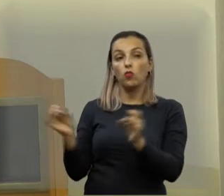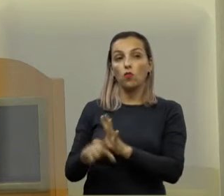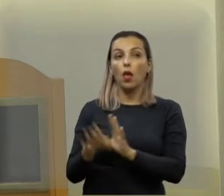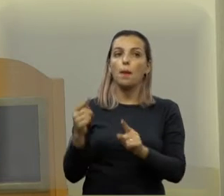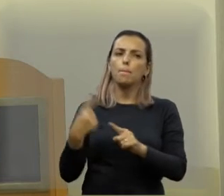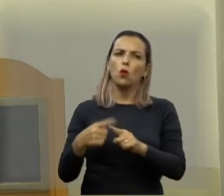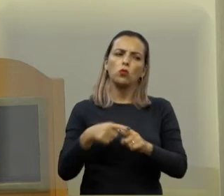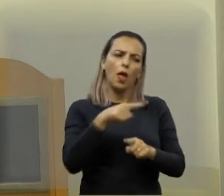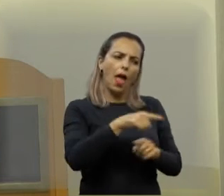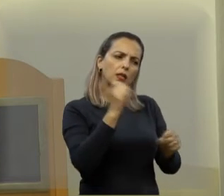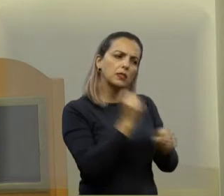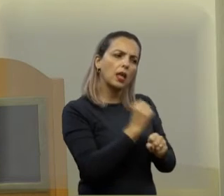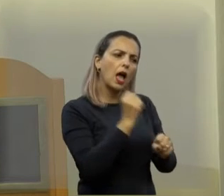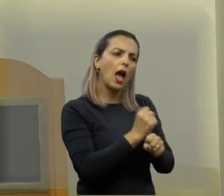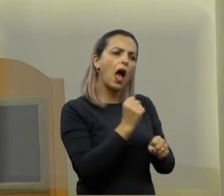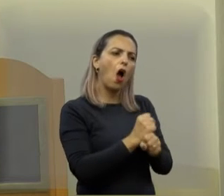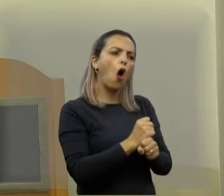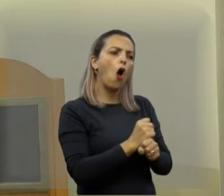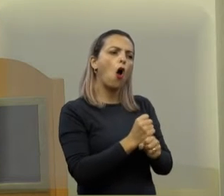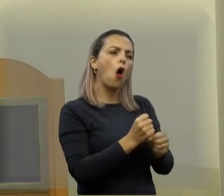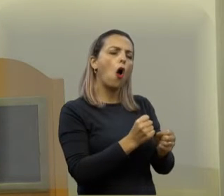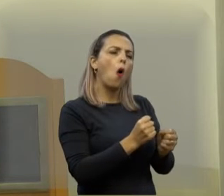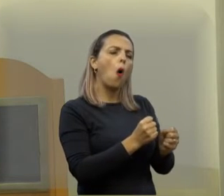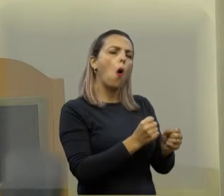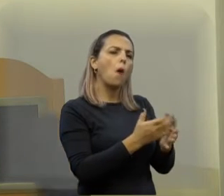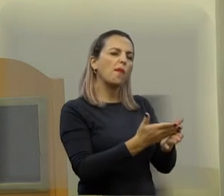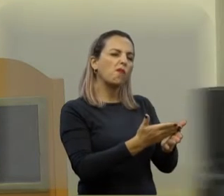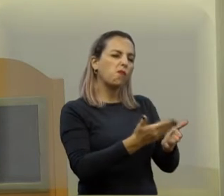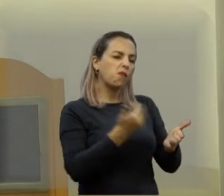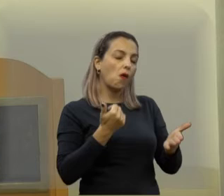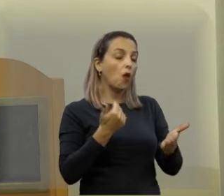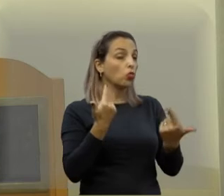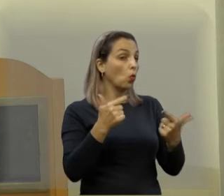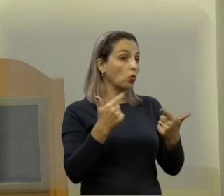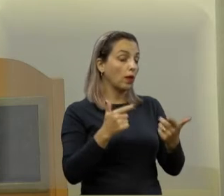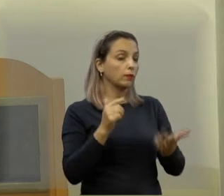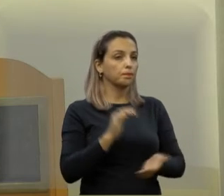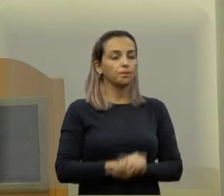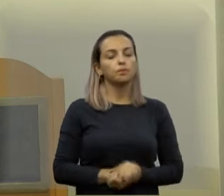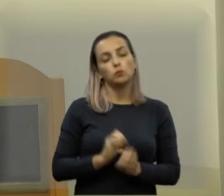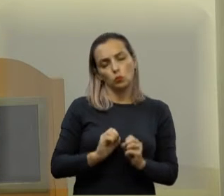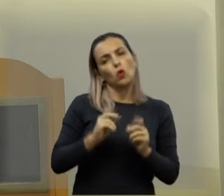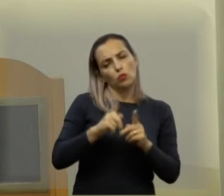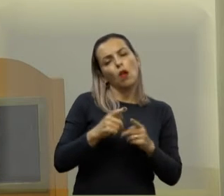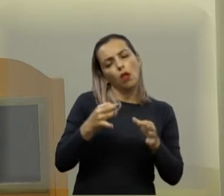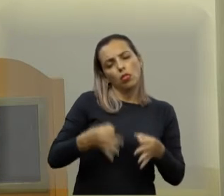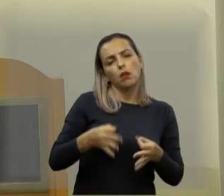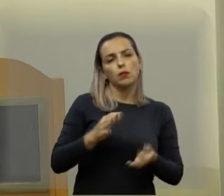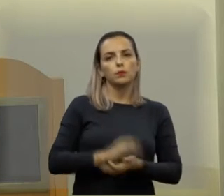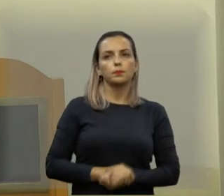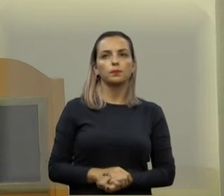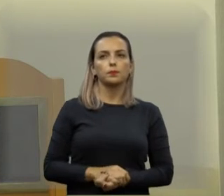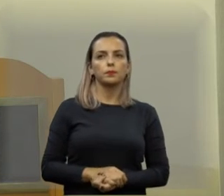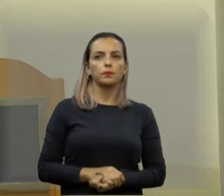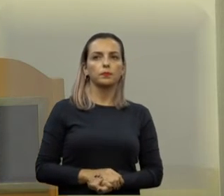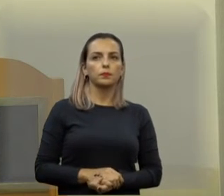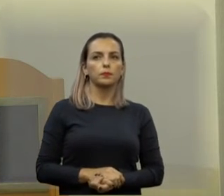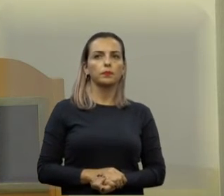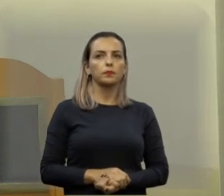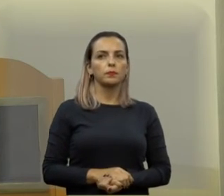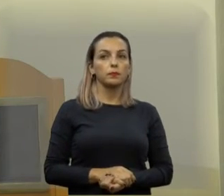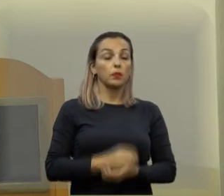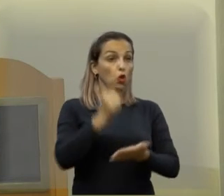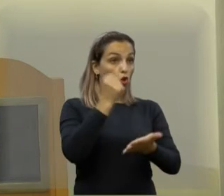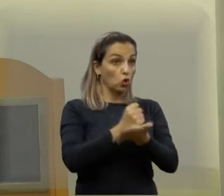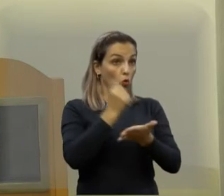as obras perfeito cinco meses obra dois meses de lambuja é isso tema no atraso do essas reformas pois bem